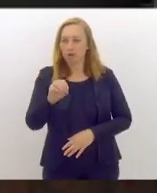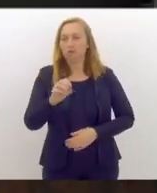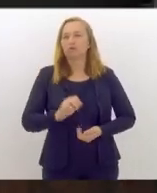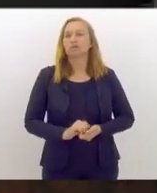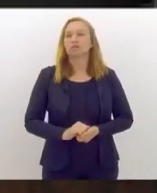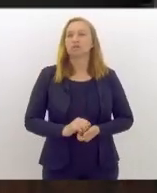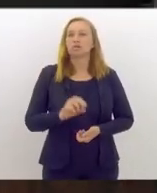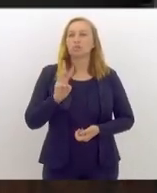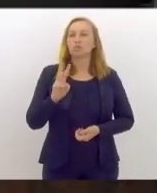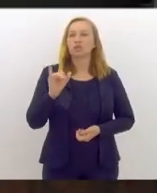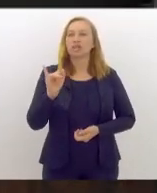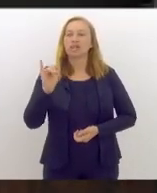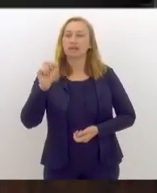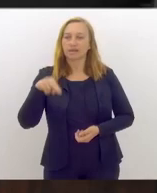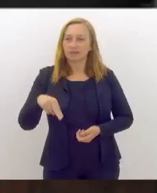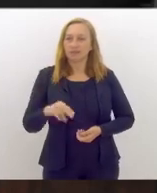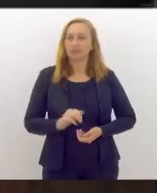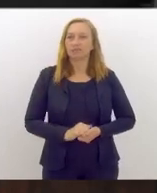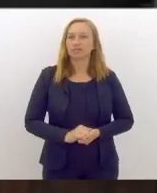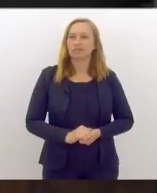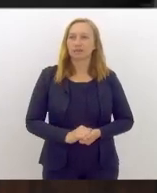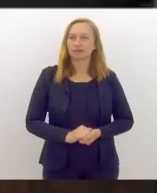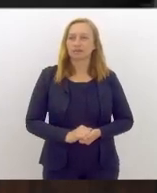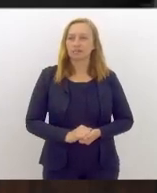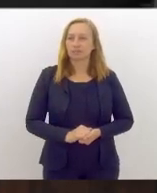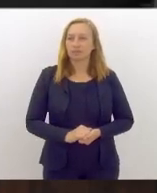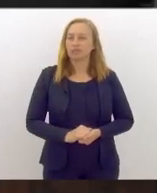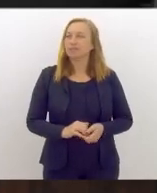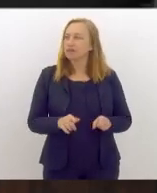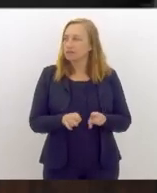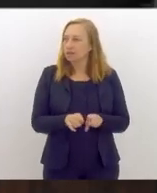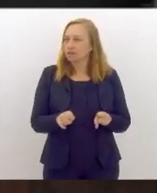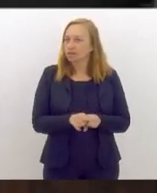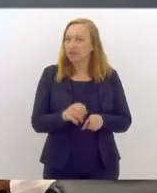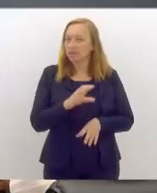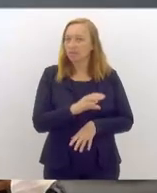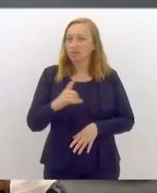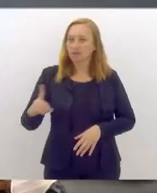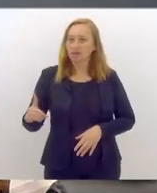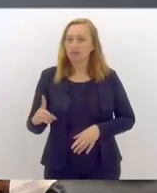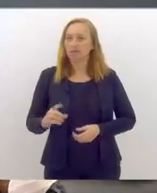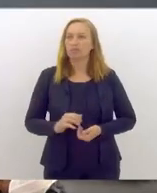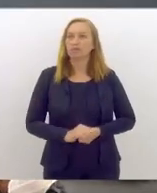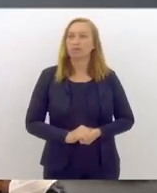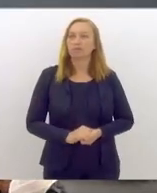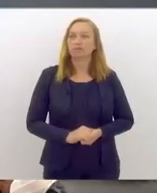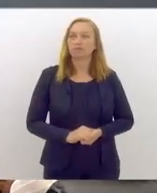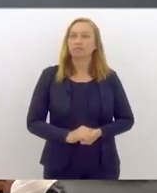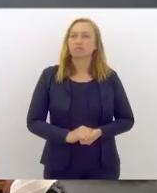e o seu William Reis também é coordenador executivo do